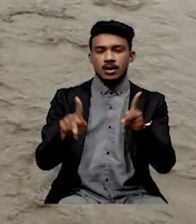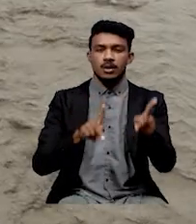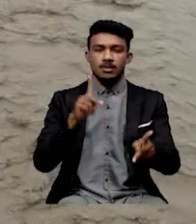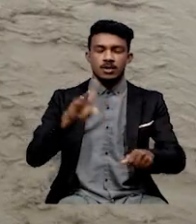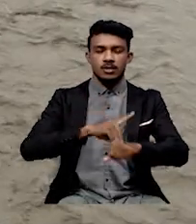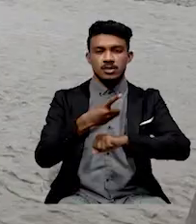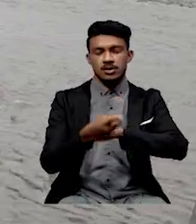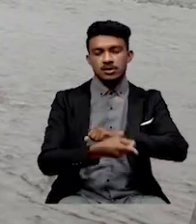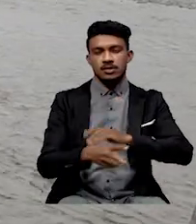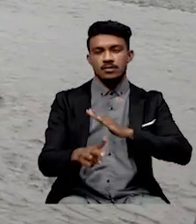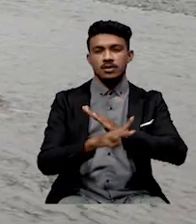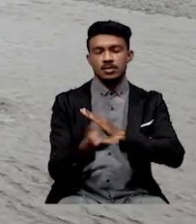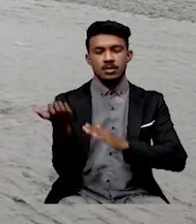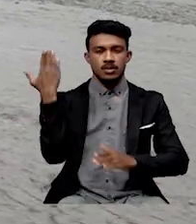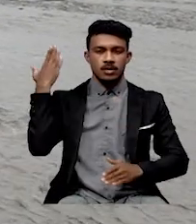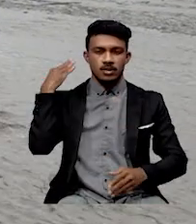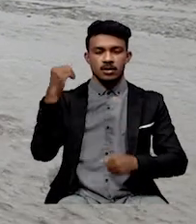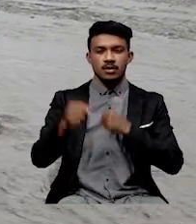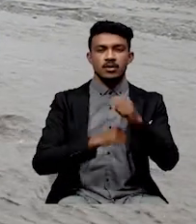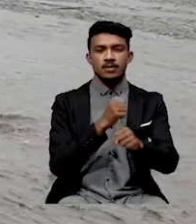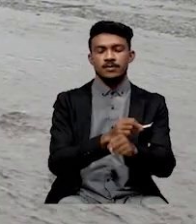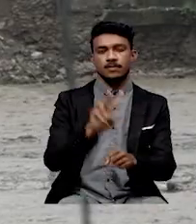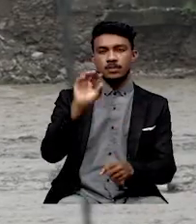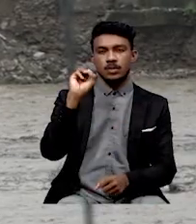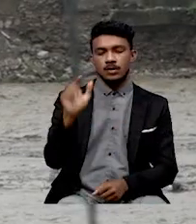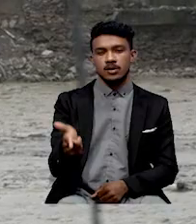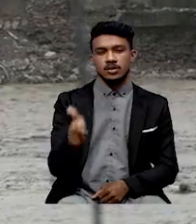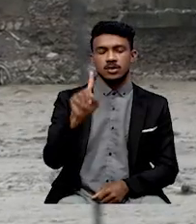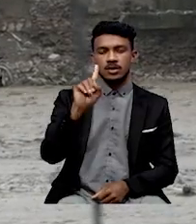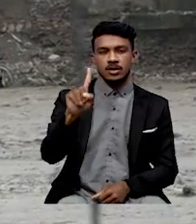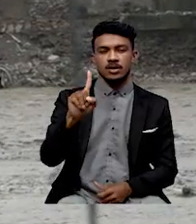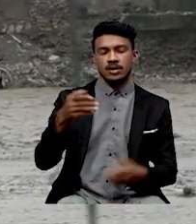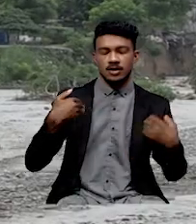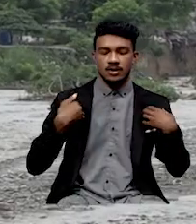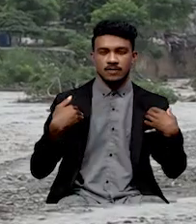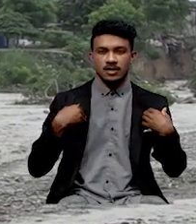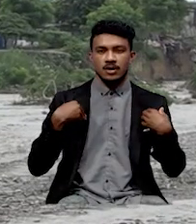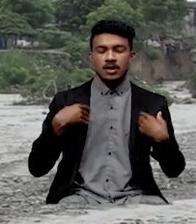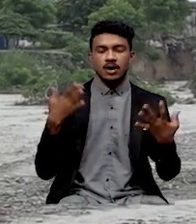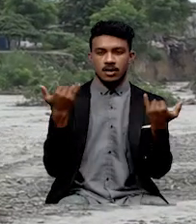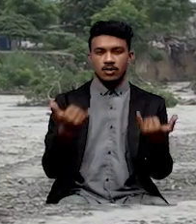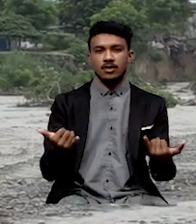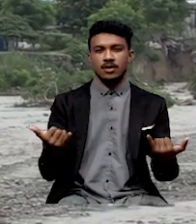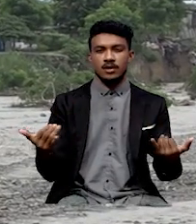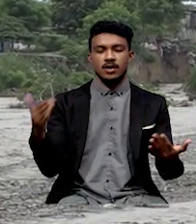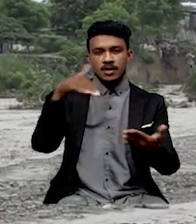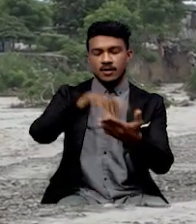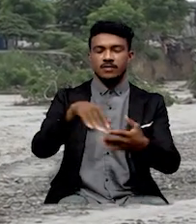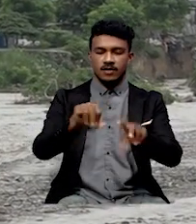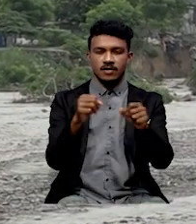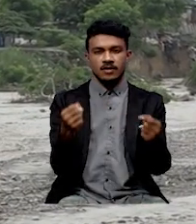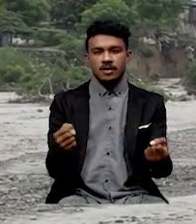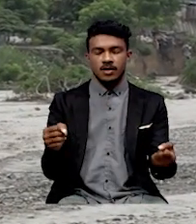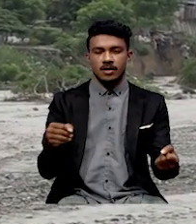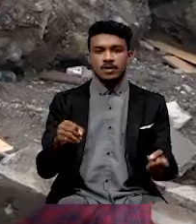rua runu sing ida nebe continua ba hela e mota ninin no ia segunda ne mota subuhikas. Razão secretário de Estado de Proteção